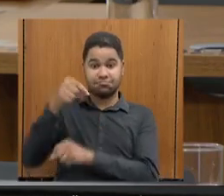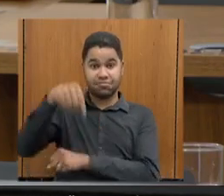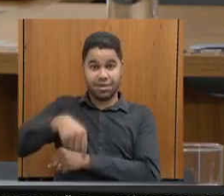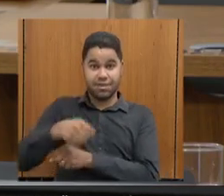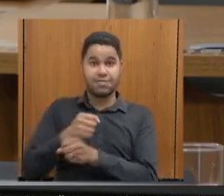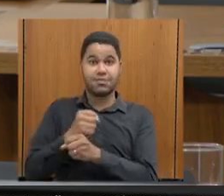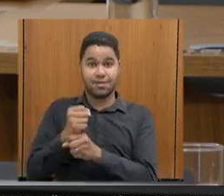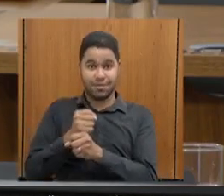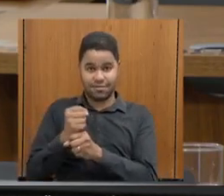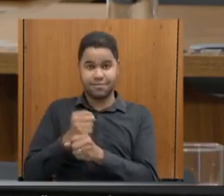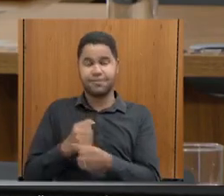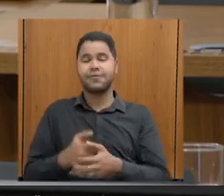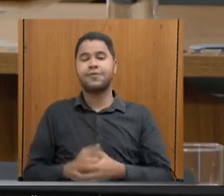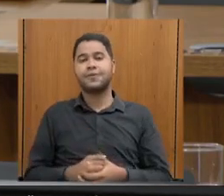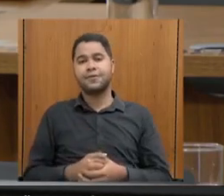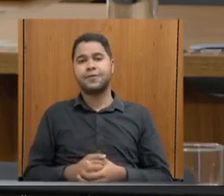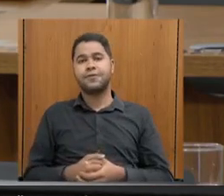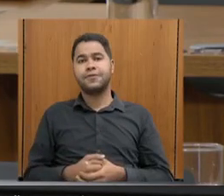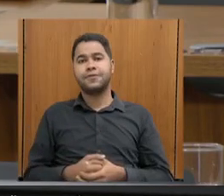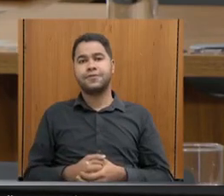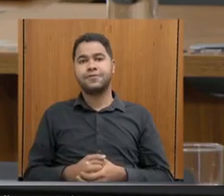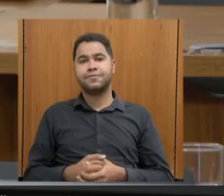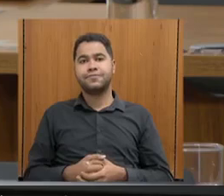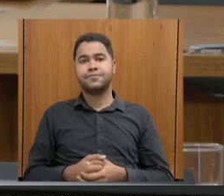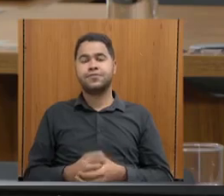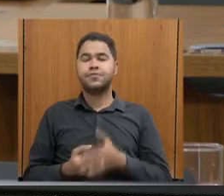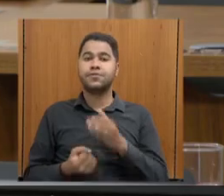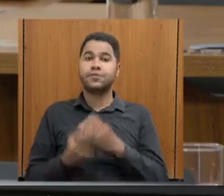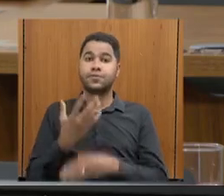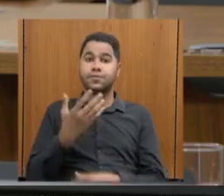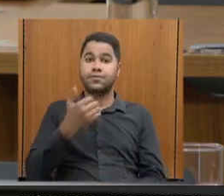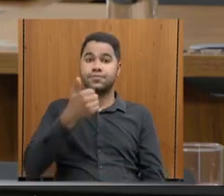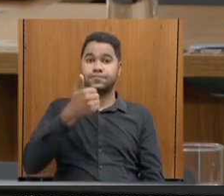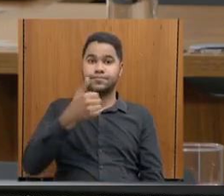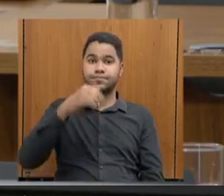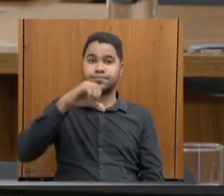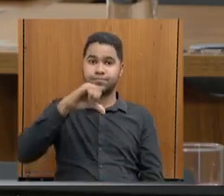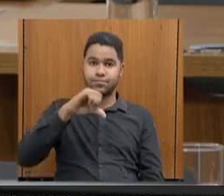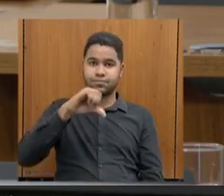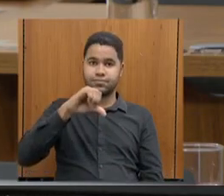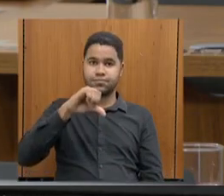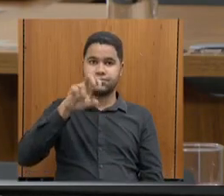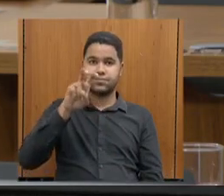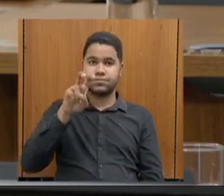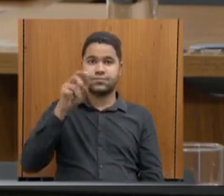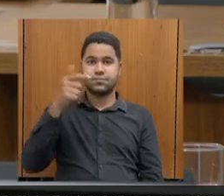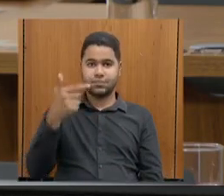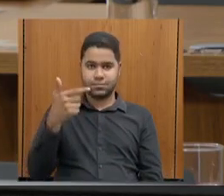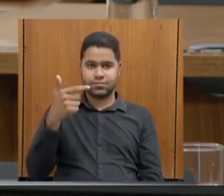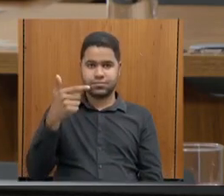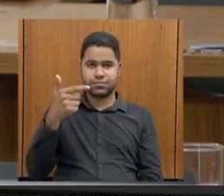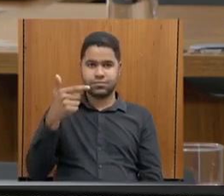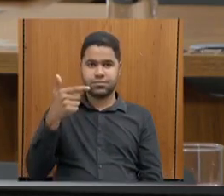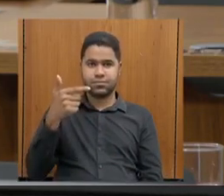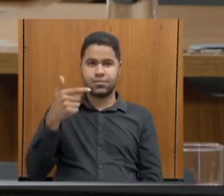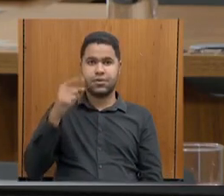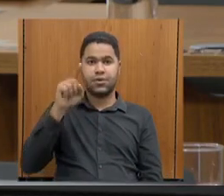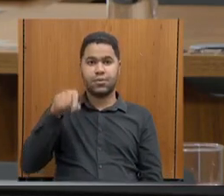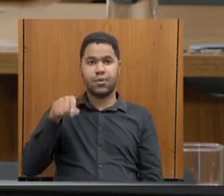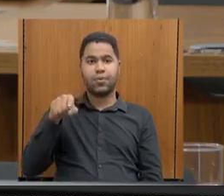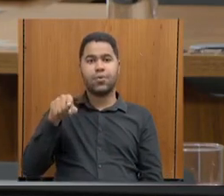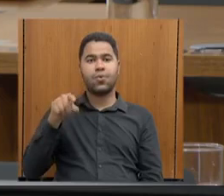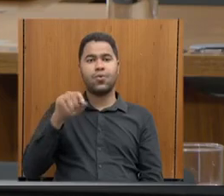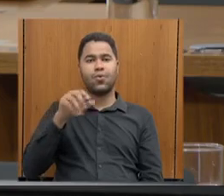Cemig é foi criada em 1952 por Juscelino